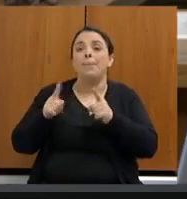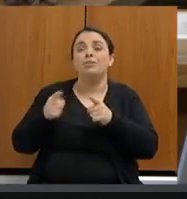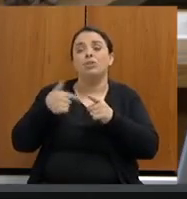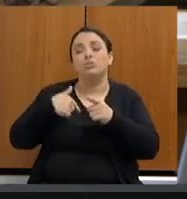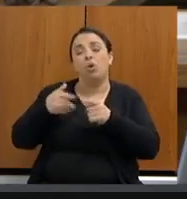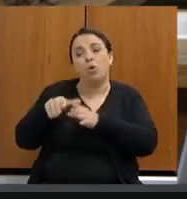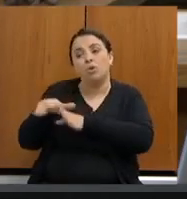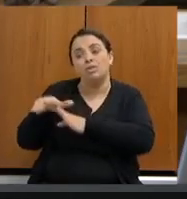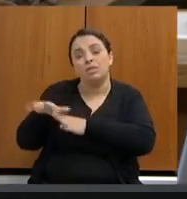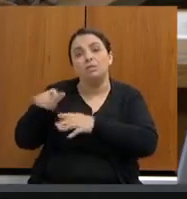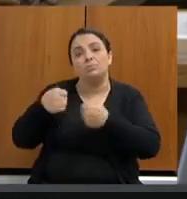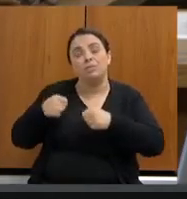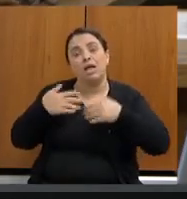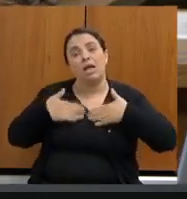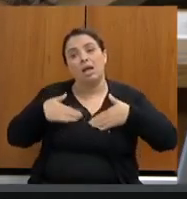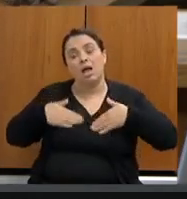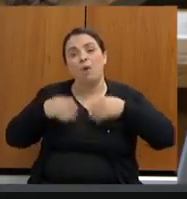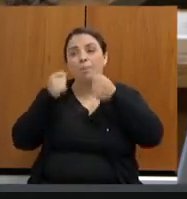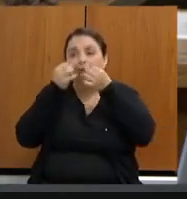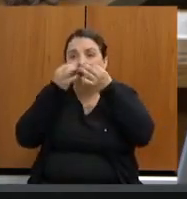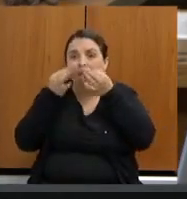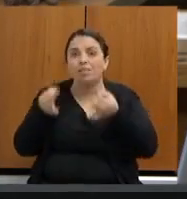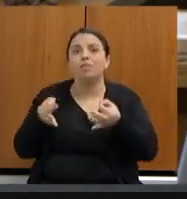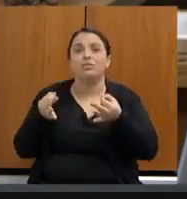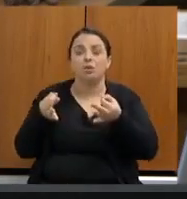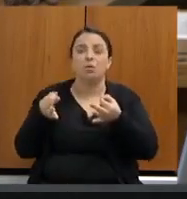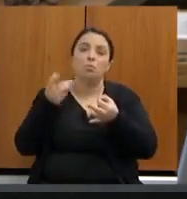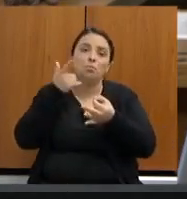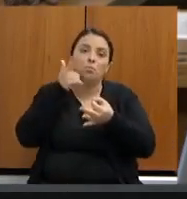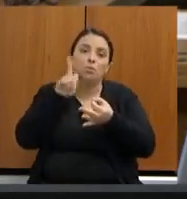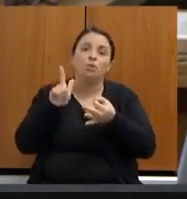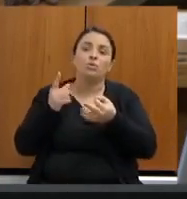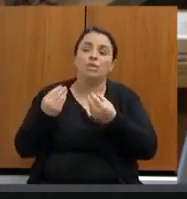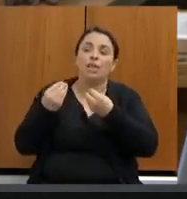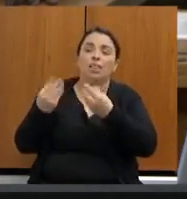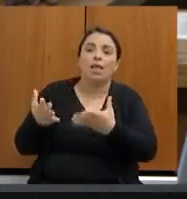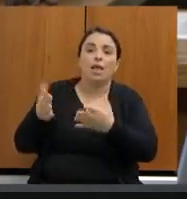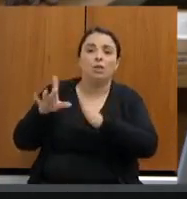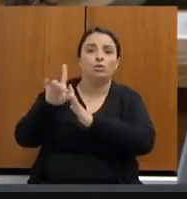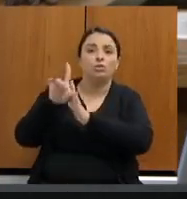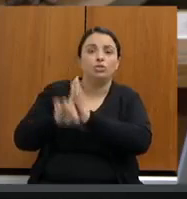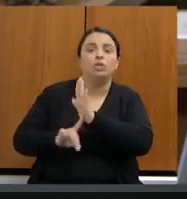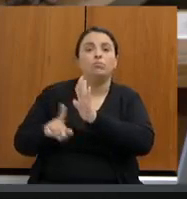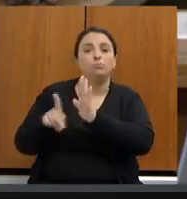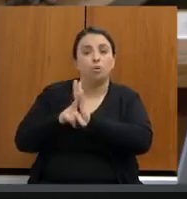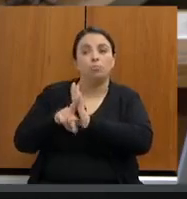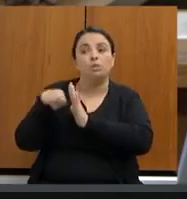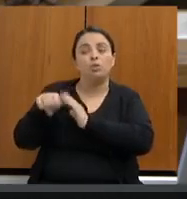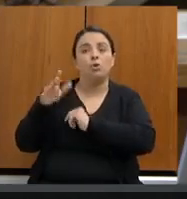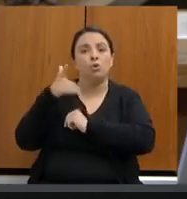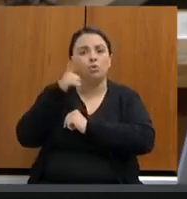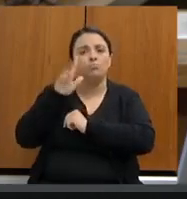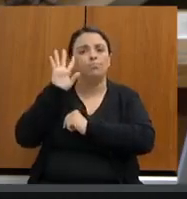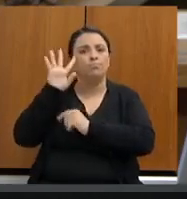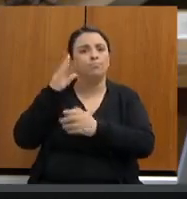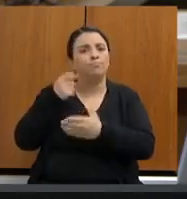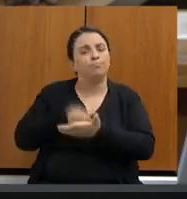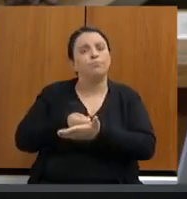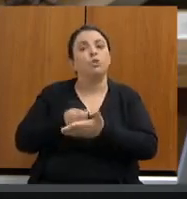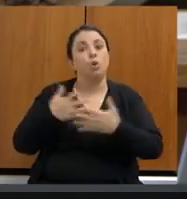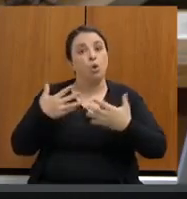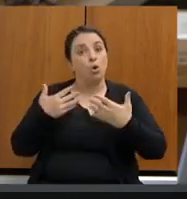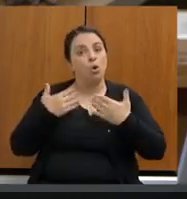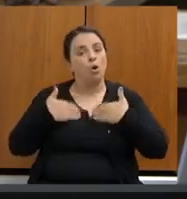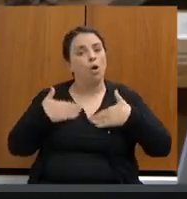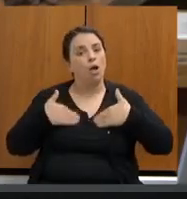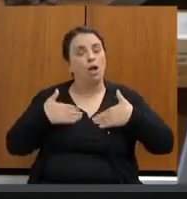para que a gente consiga dar a ela né o direito que ela tem ela tomar a melhor decisão com calma e